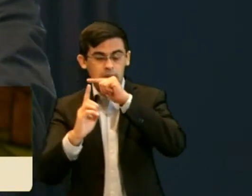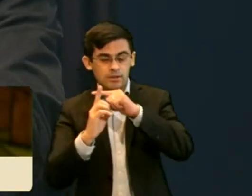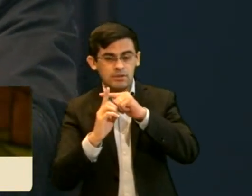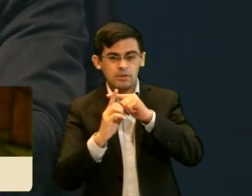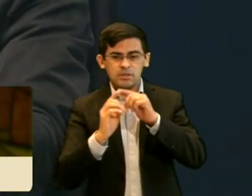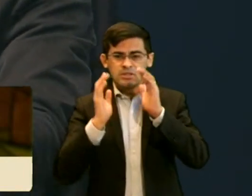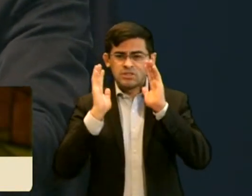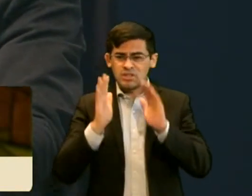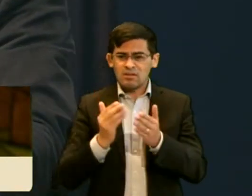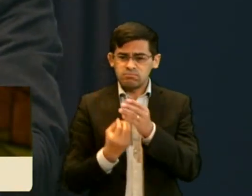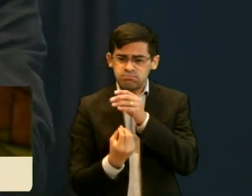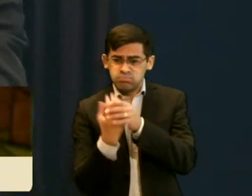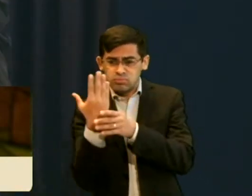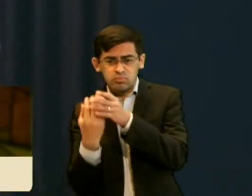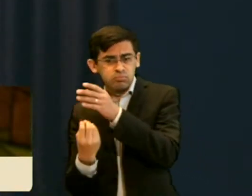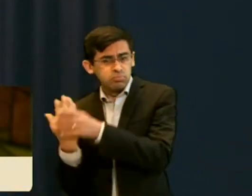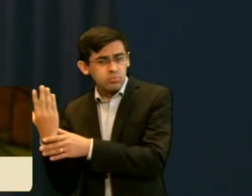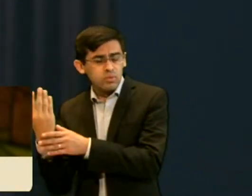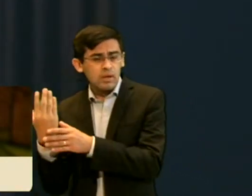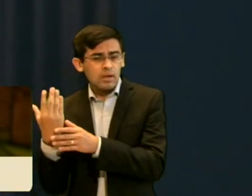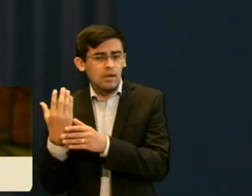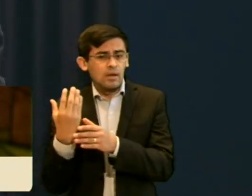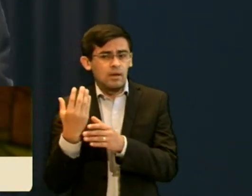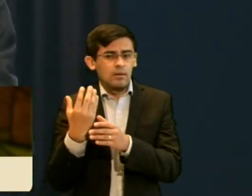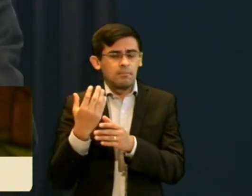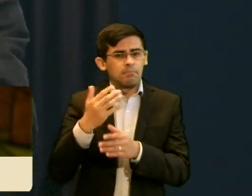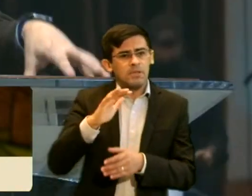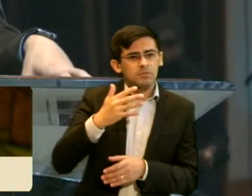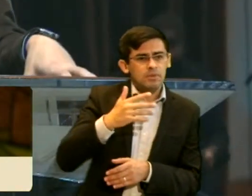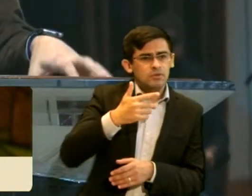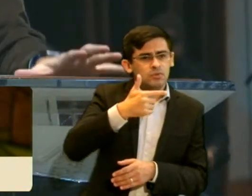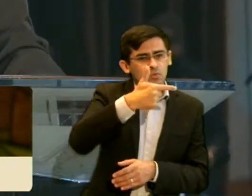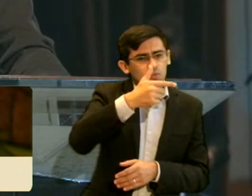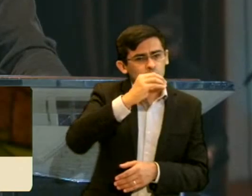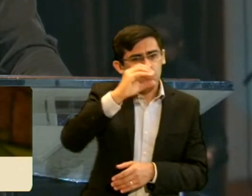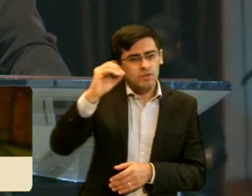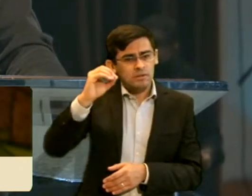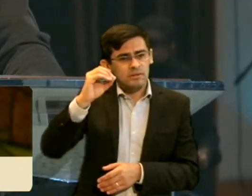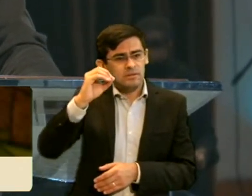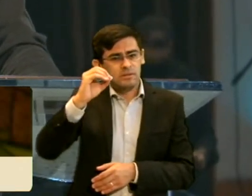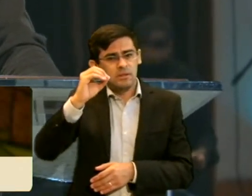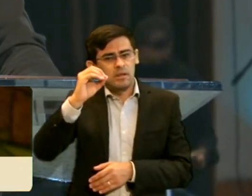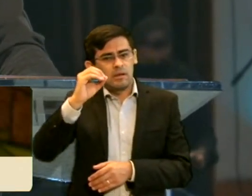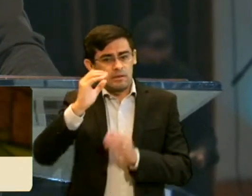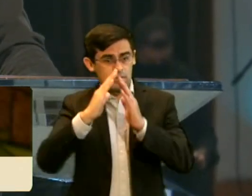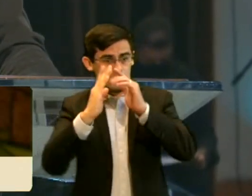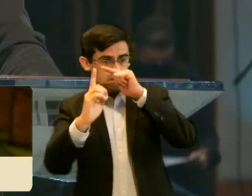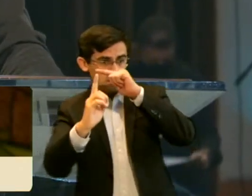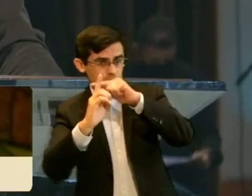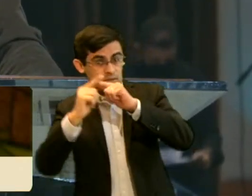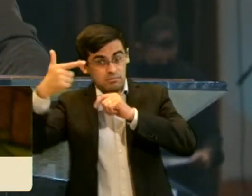já plantou, através do seu ministério, 200 igrejas do México.